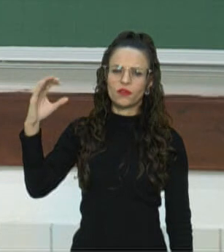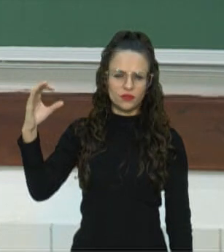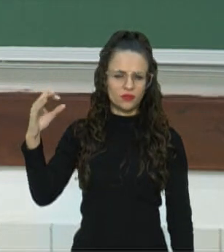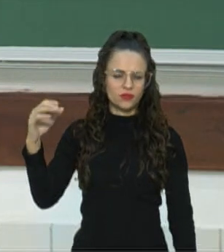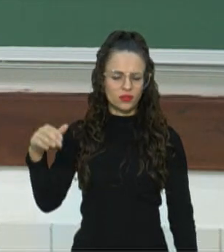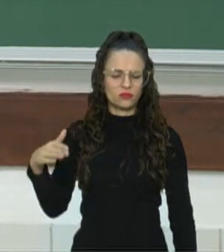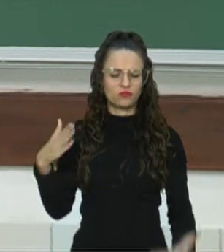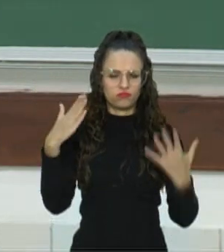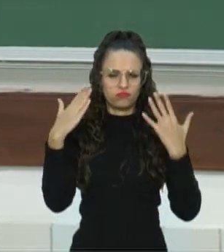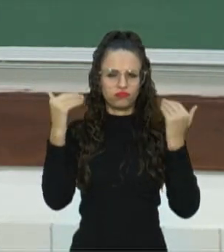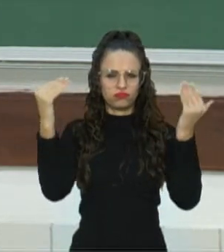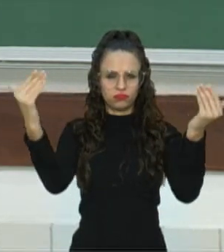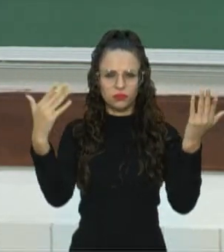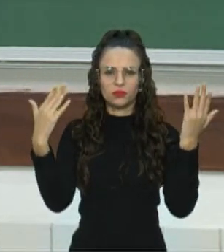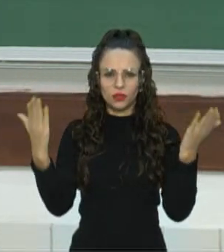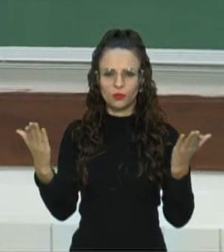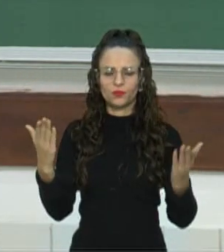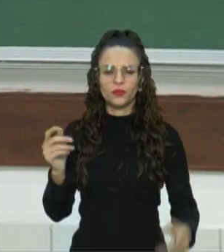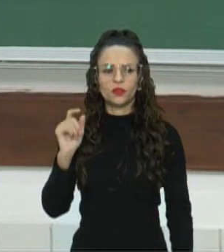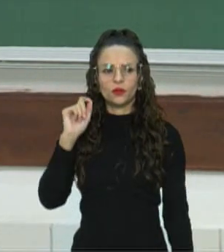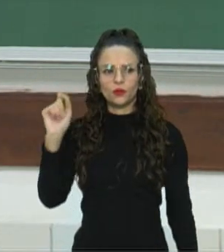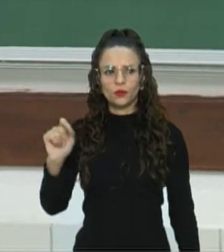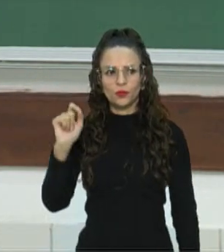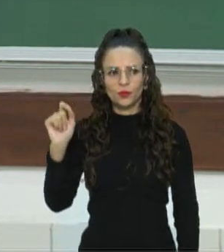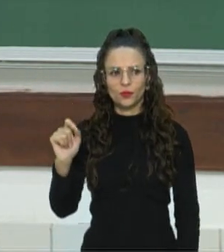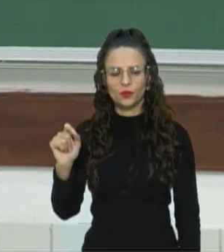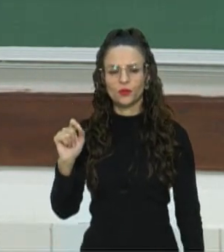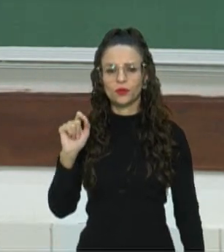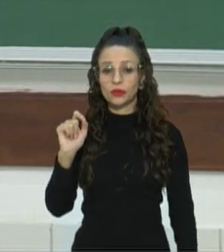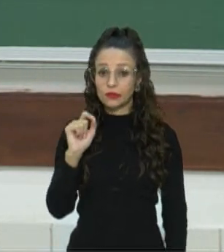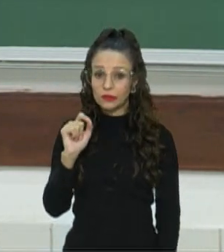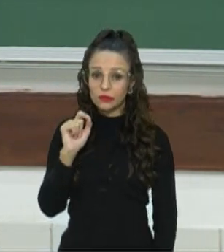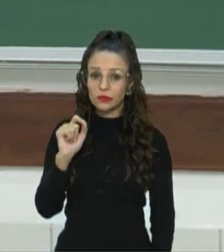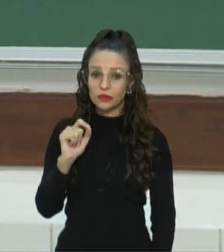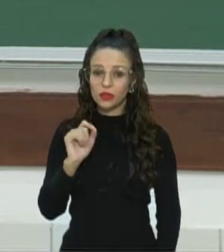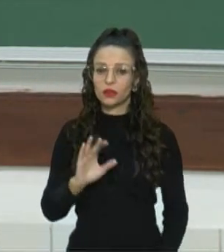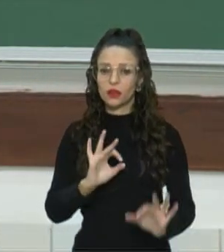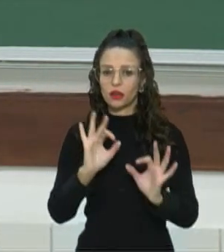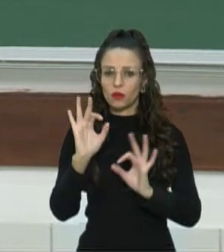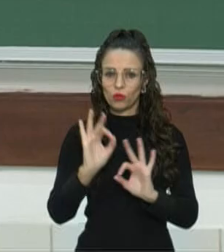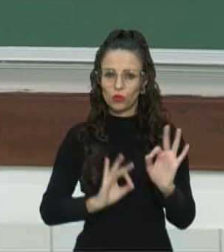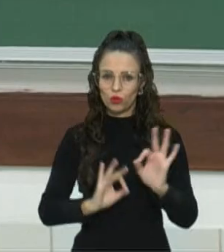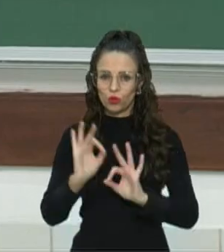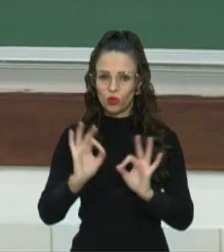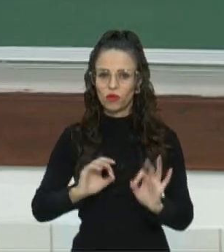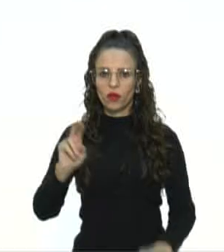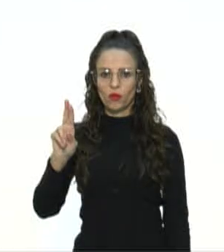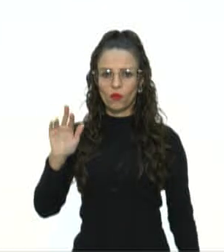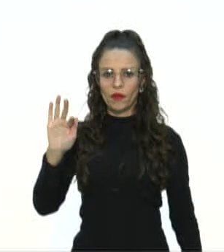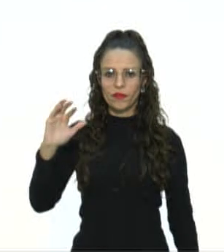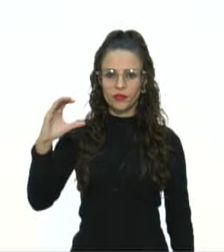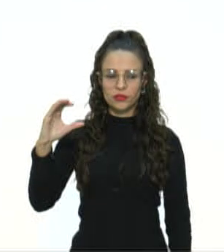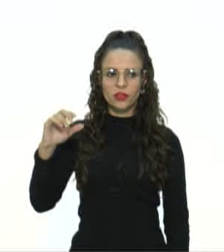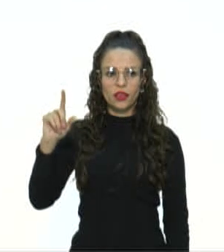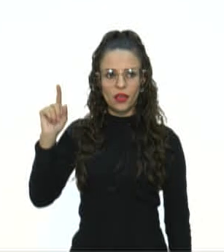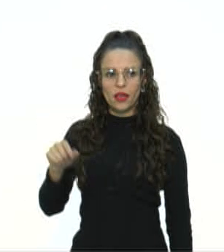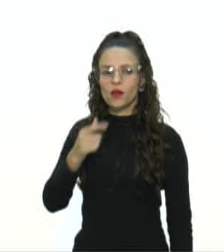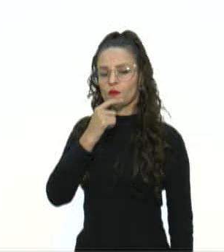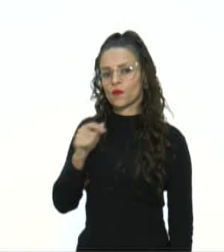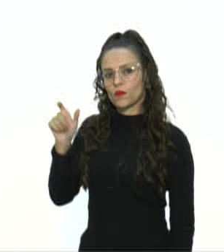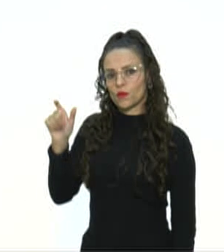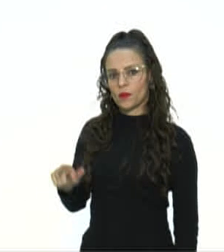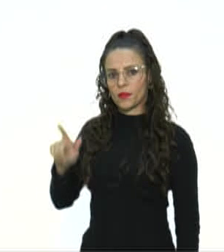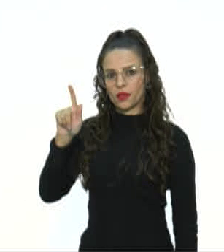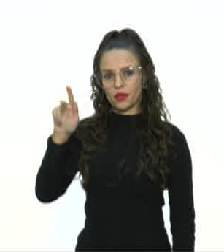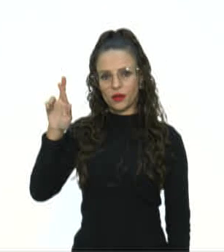muito falar do UFC, né? Então, quem fez essa organização foi o Rorion Gracie,